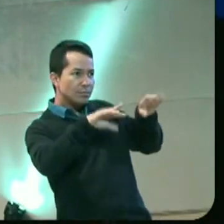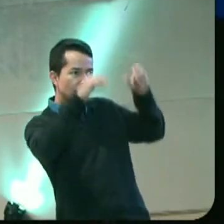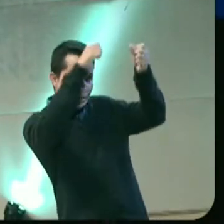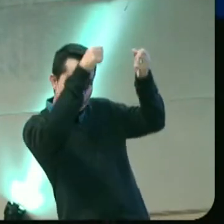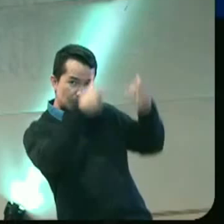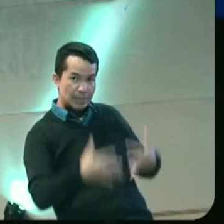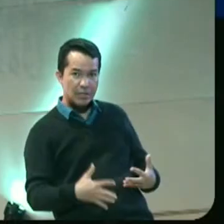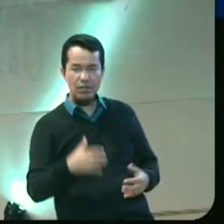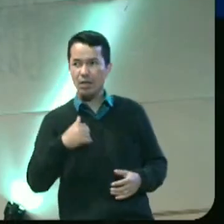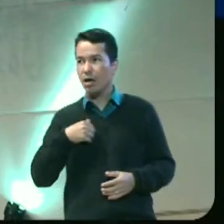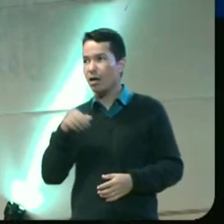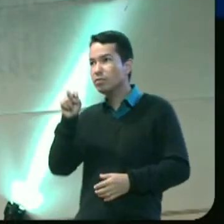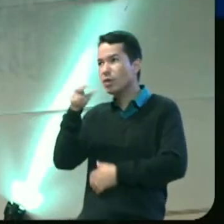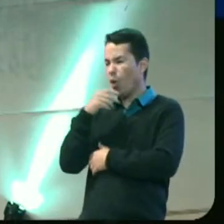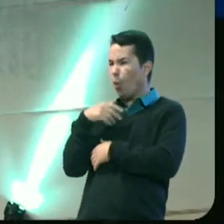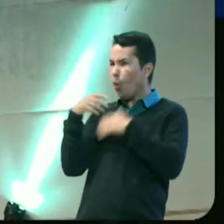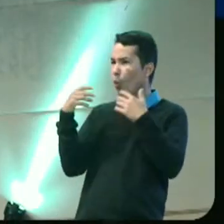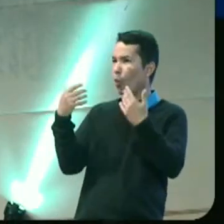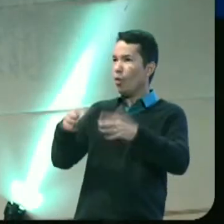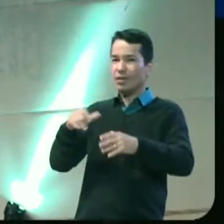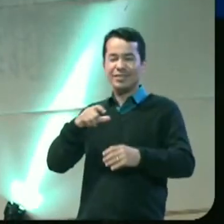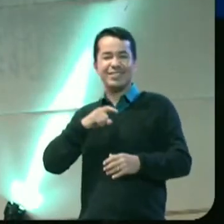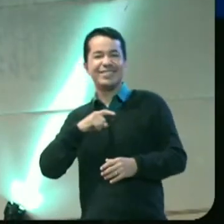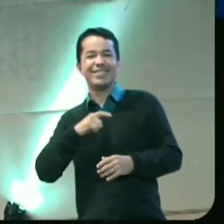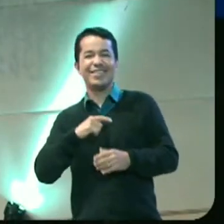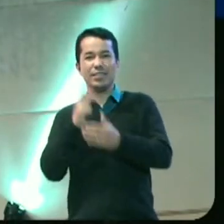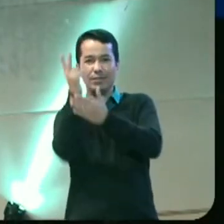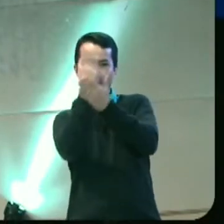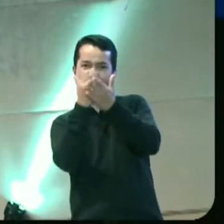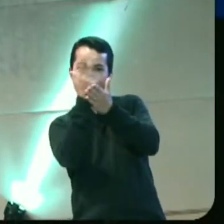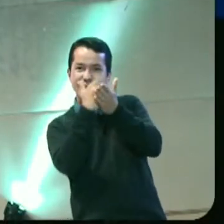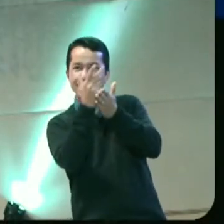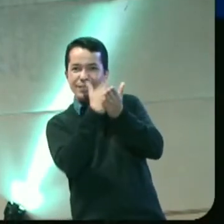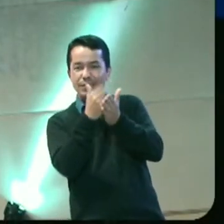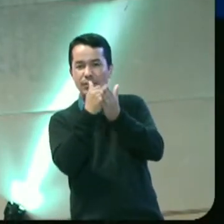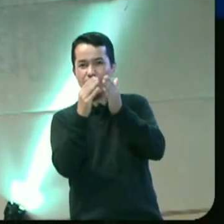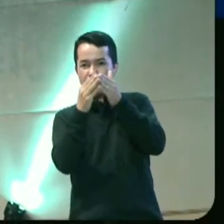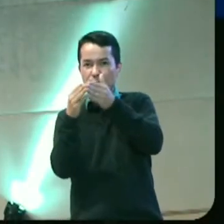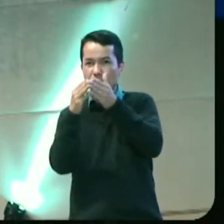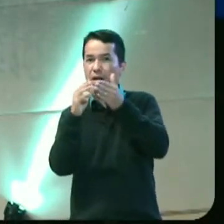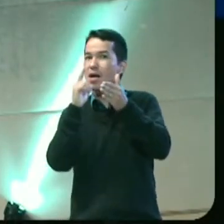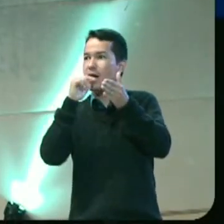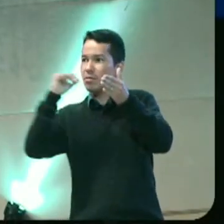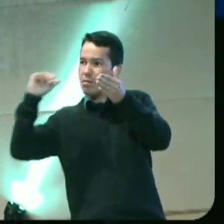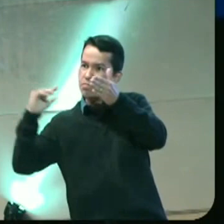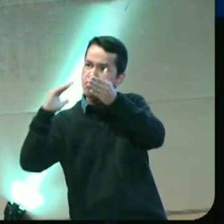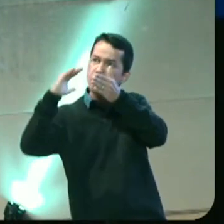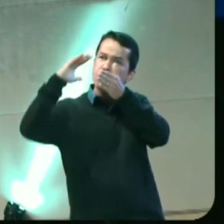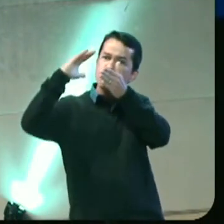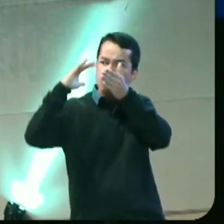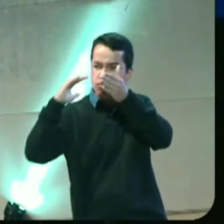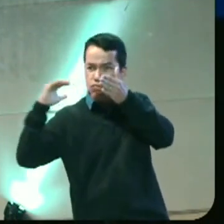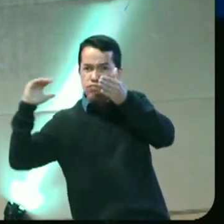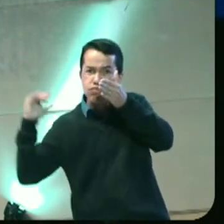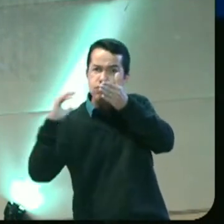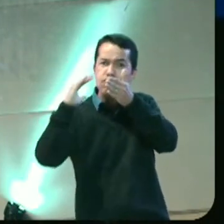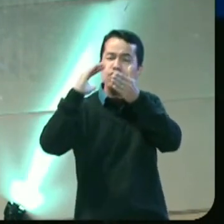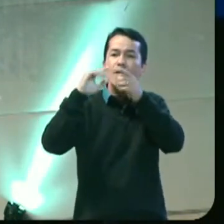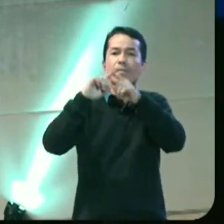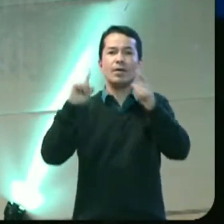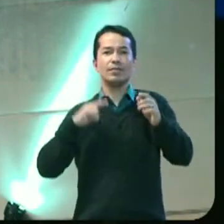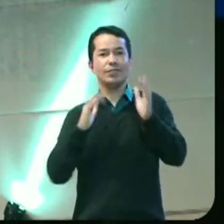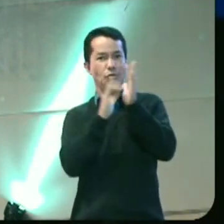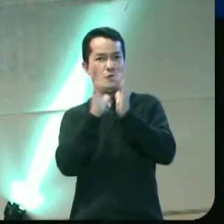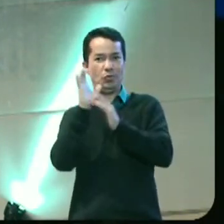as ondas cobrindo um barquinho, o rosto dos discípulos ali com medo, e Jesus na ponta do